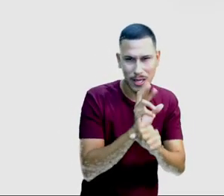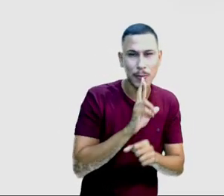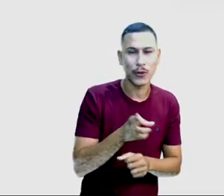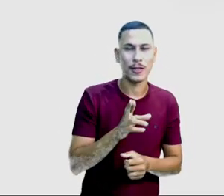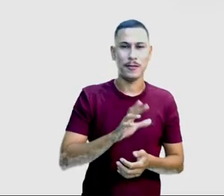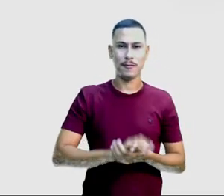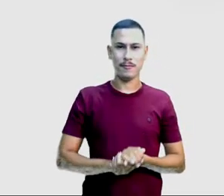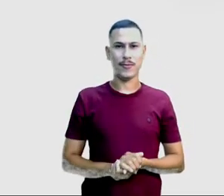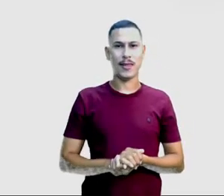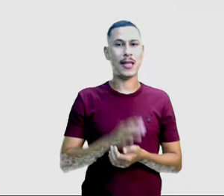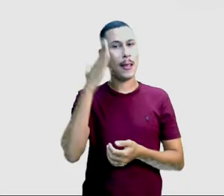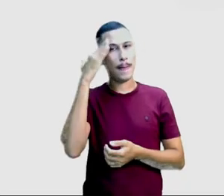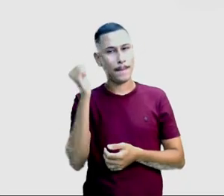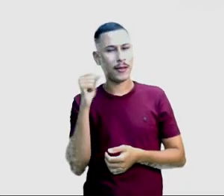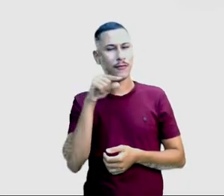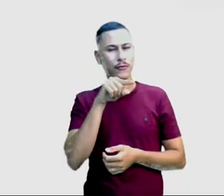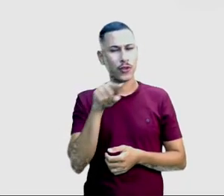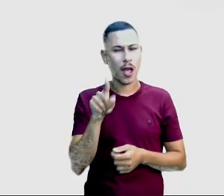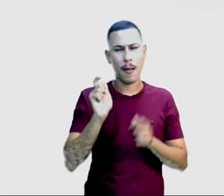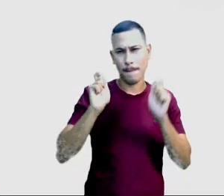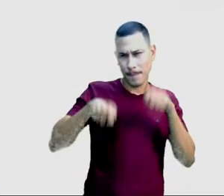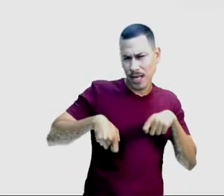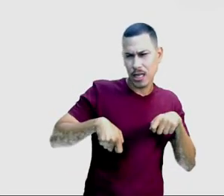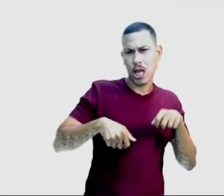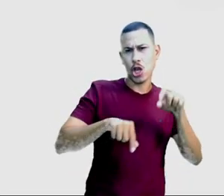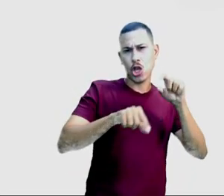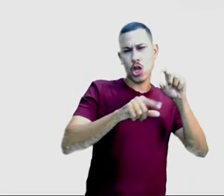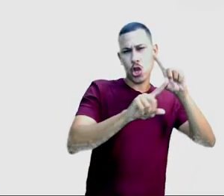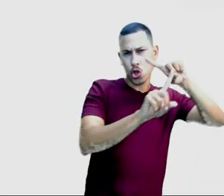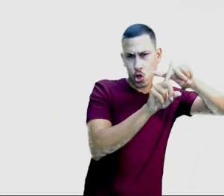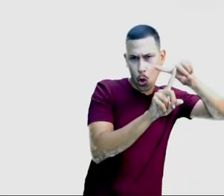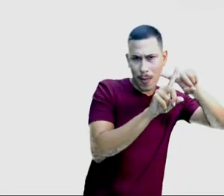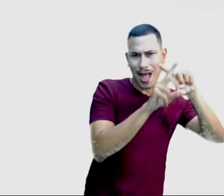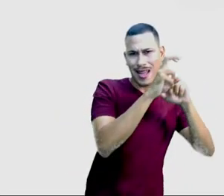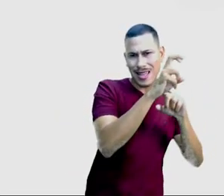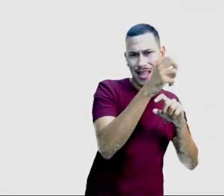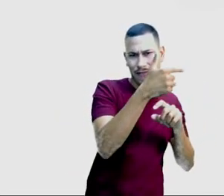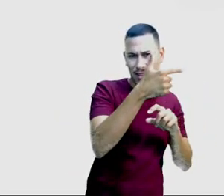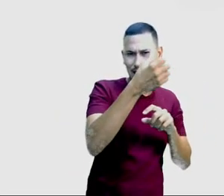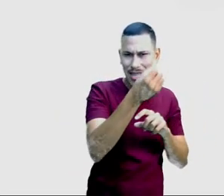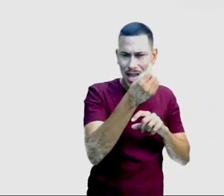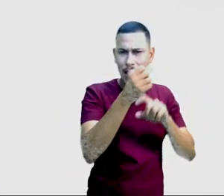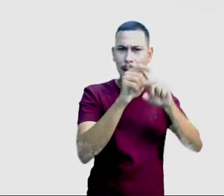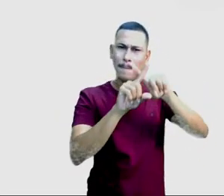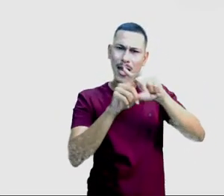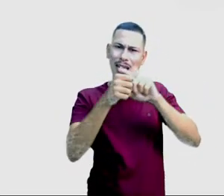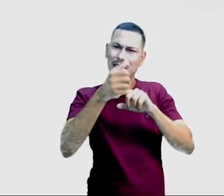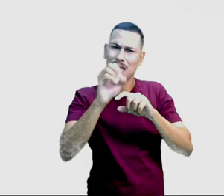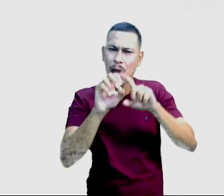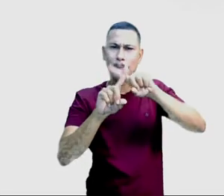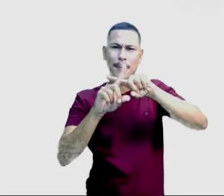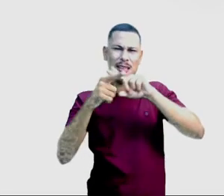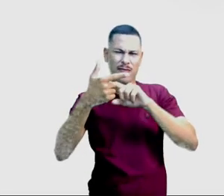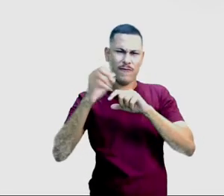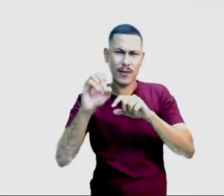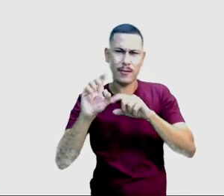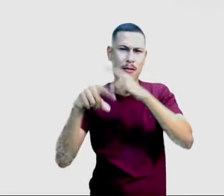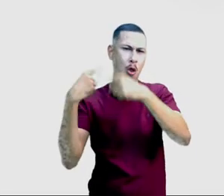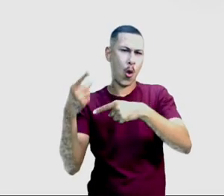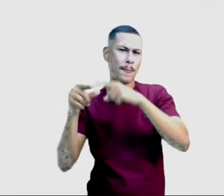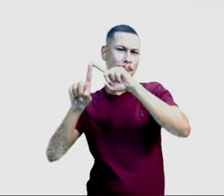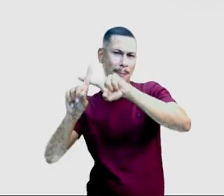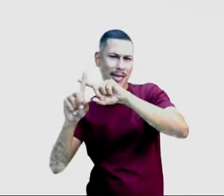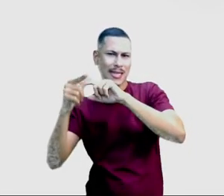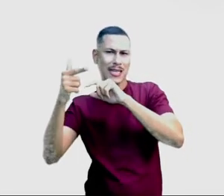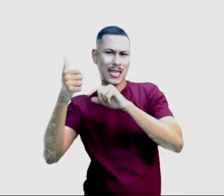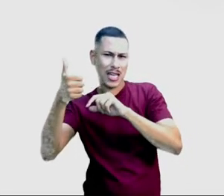Responderia sabendo que você vai somar os 526 mais 10, depois mais 20, depois mais 100. Chegou